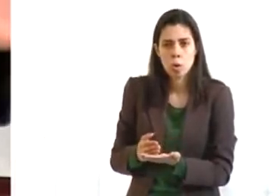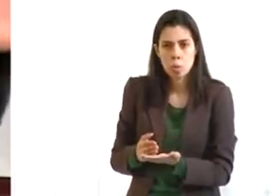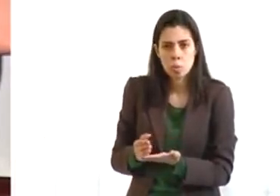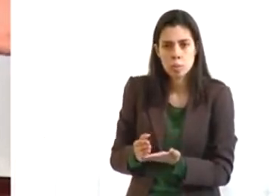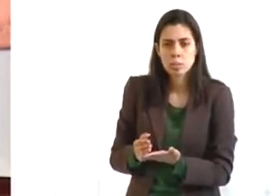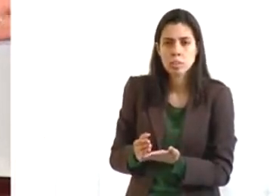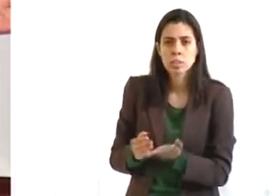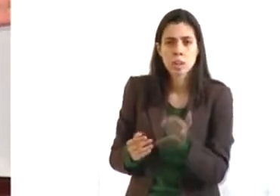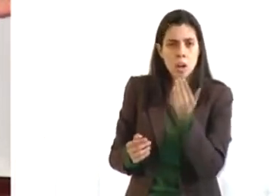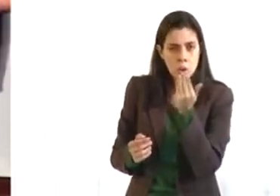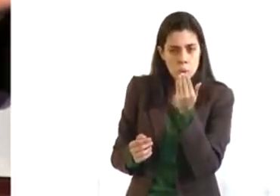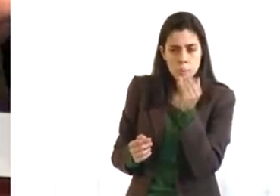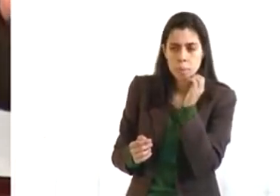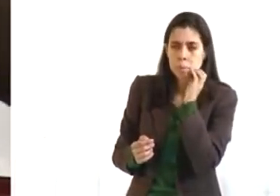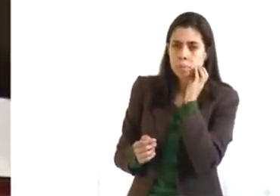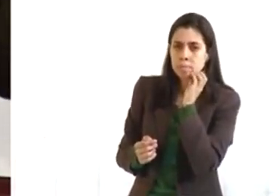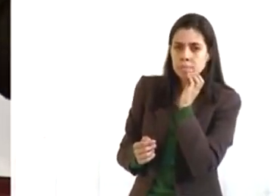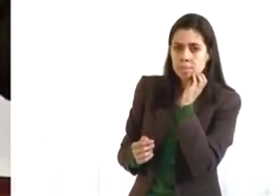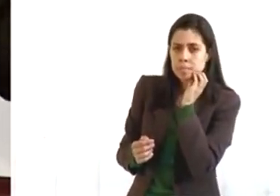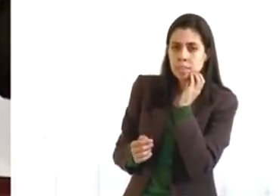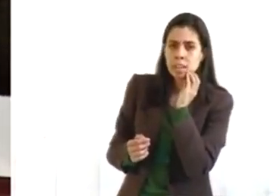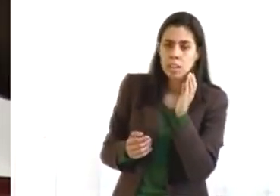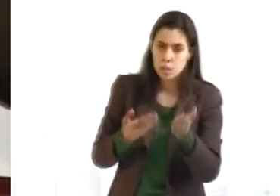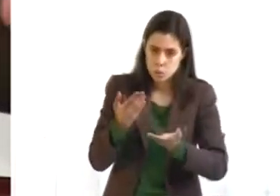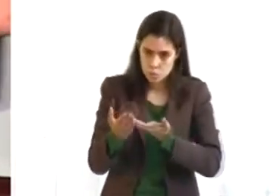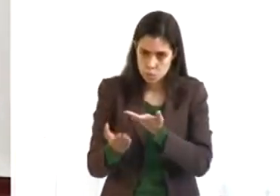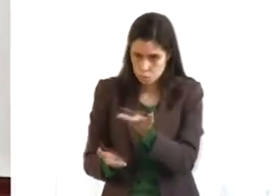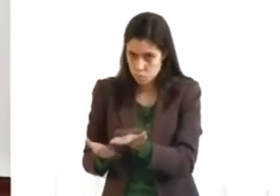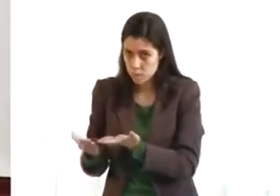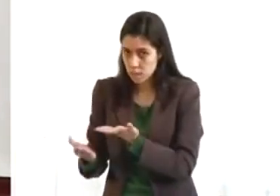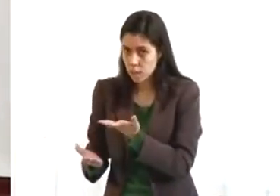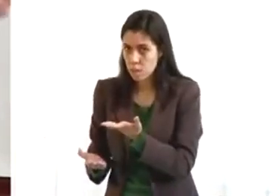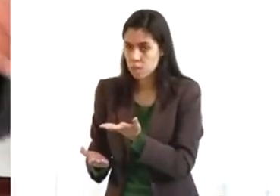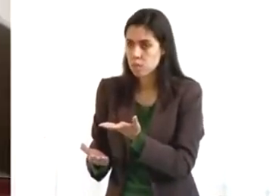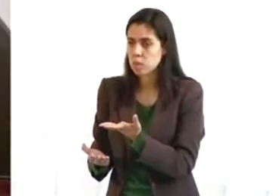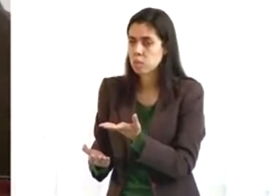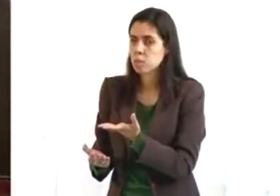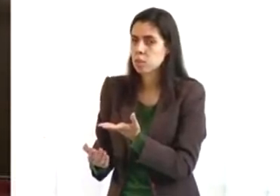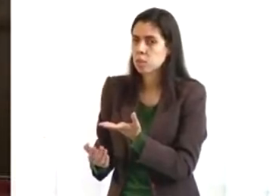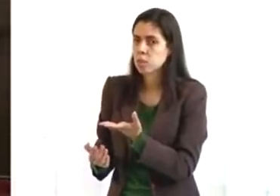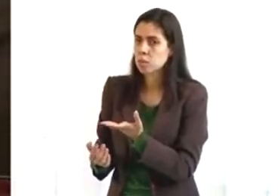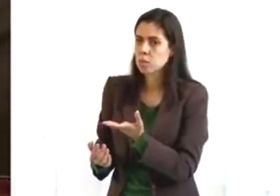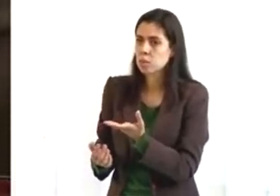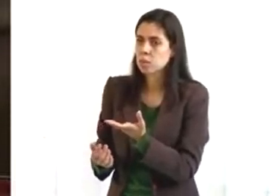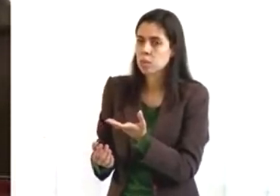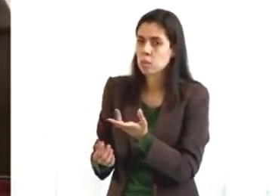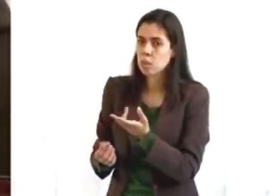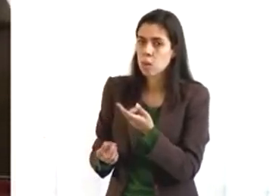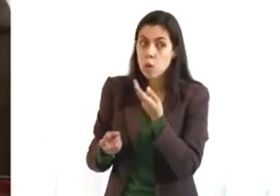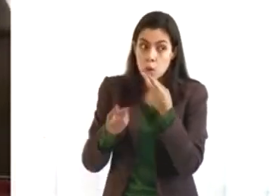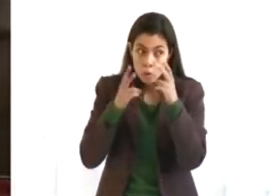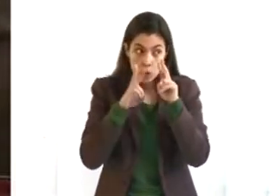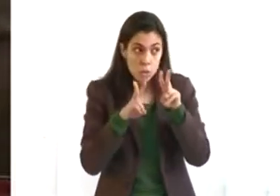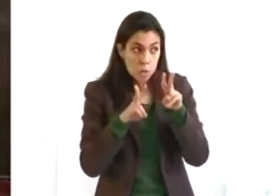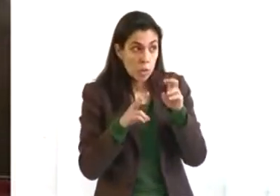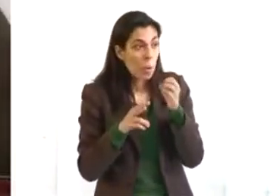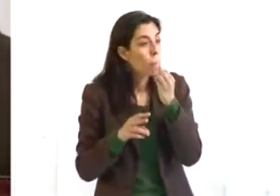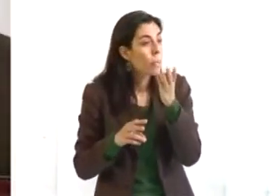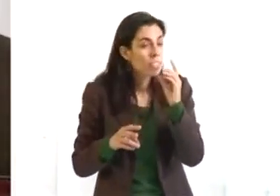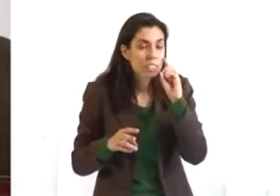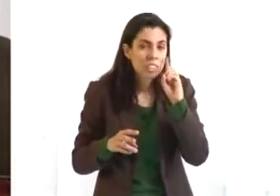talvez treinado pelo restaurante, e de repente o meu amigo que estava do meu lado olhou para ele e falou assim, bom dia, qual é o seu